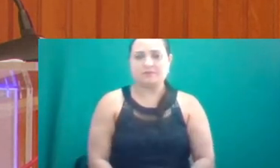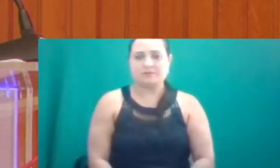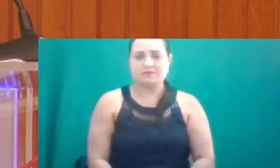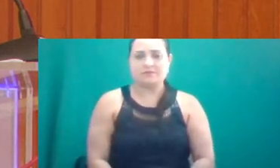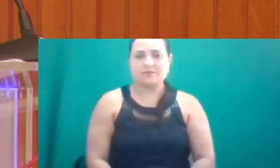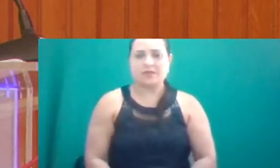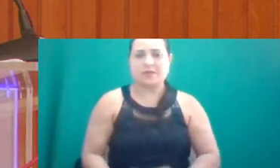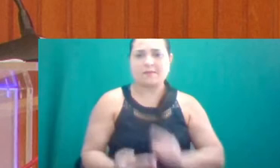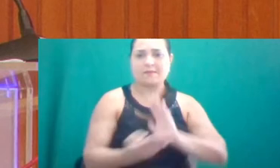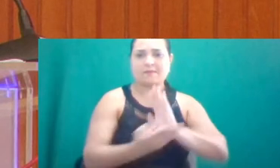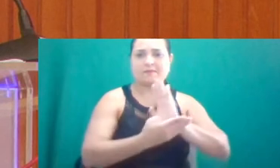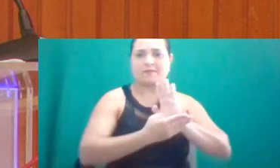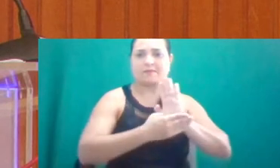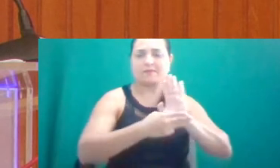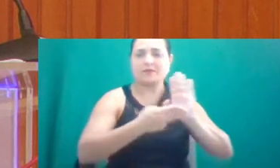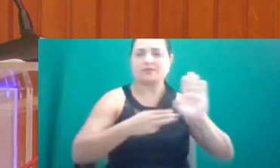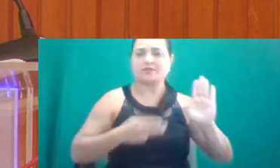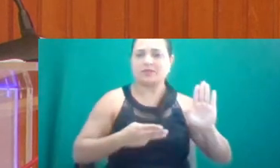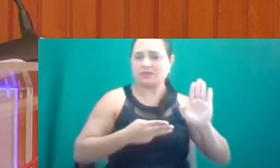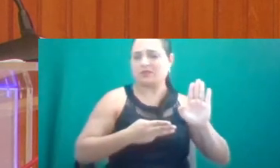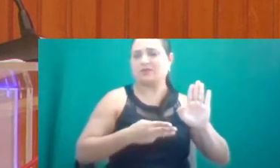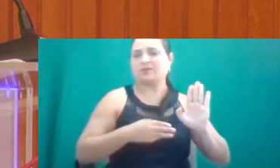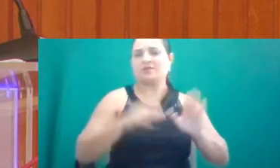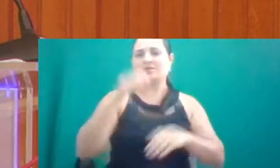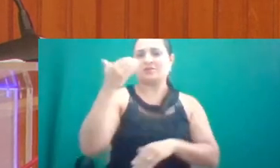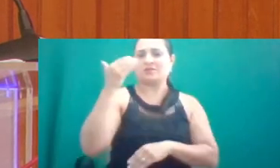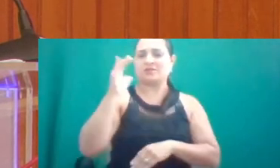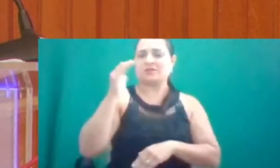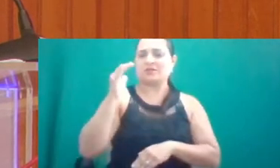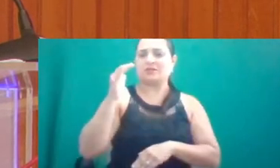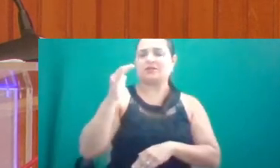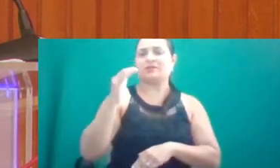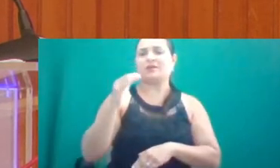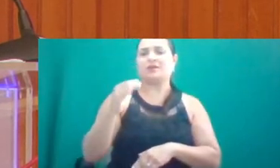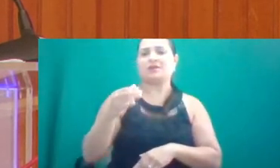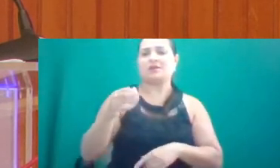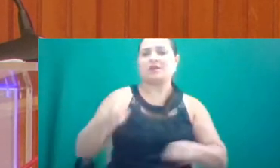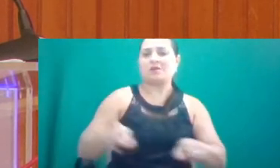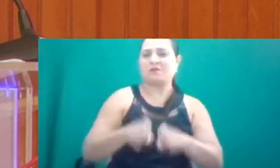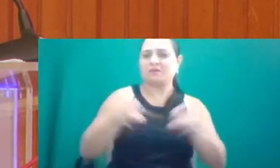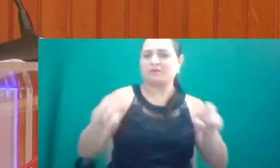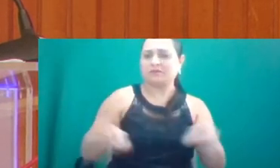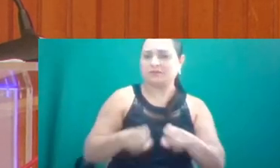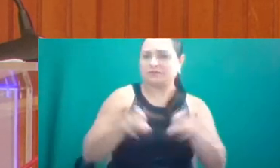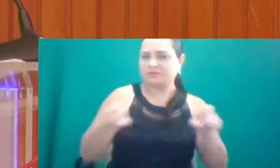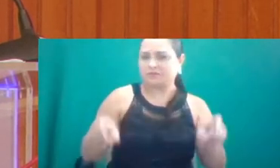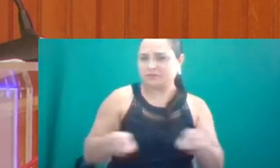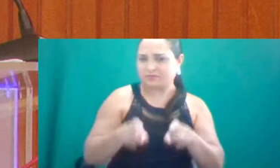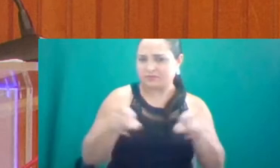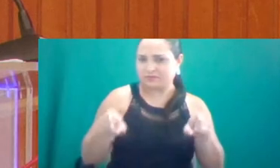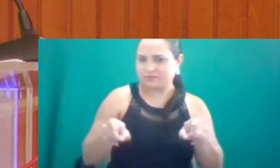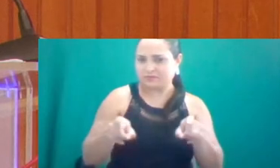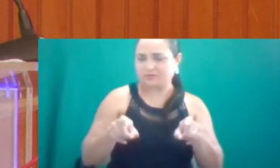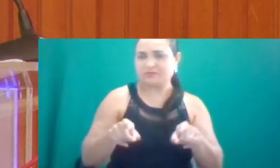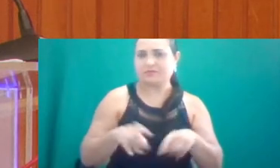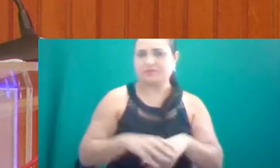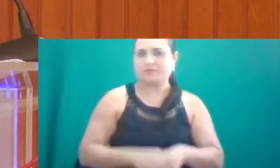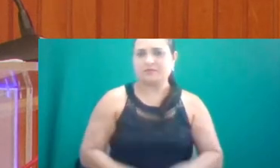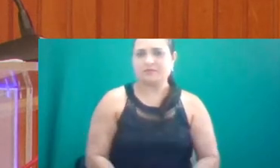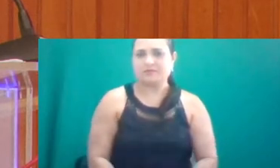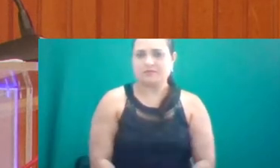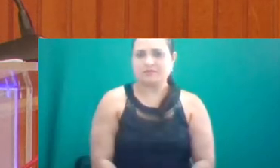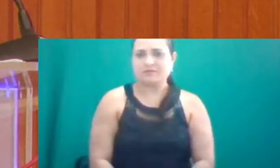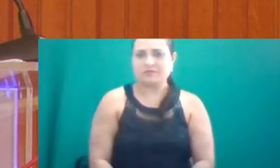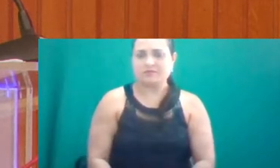Sociais, Lindinaldo do Espírito Santo. Bacharelado em Economia Doméstica, Jorge Luiz